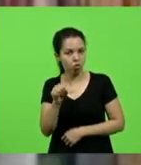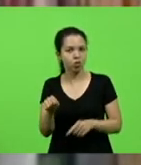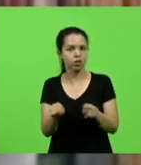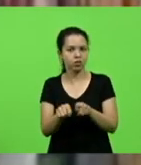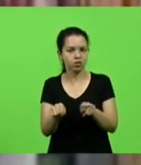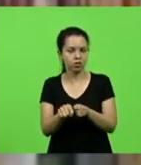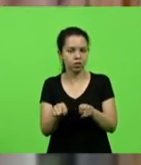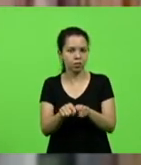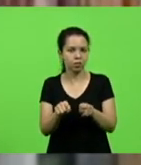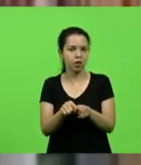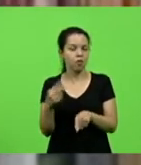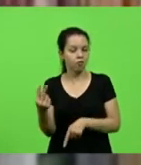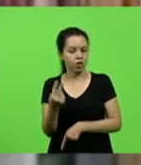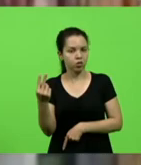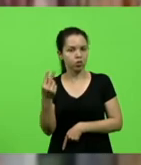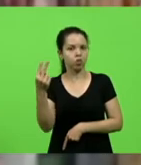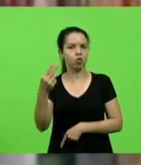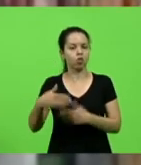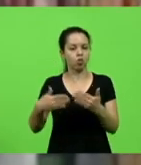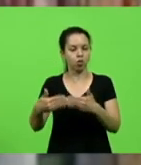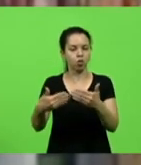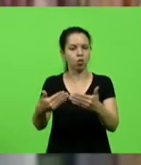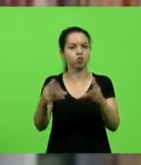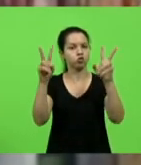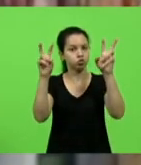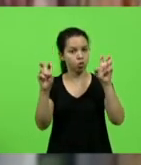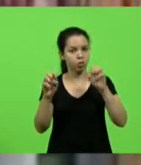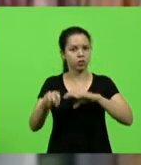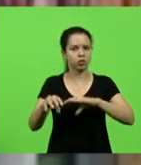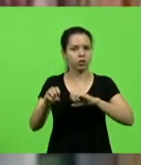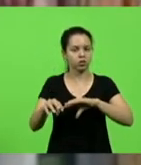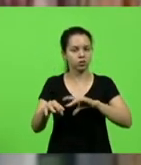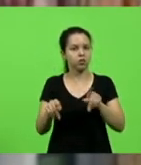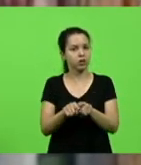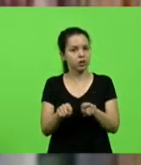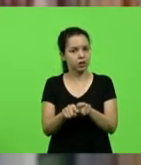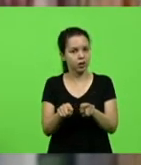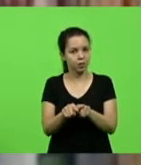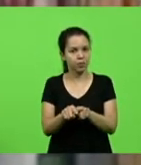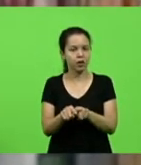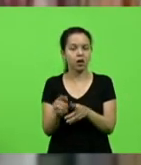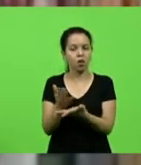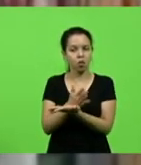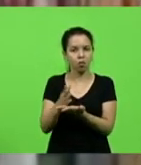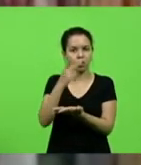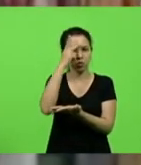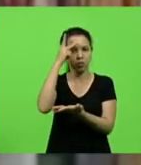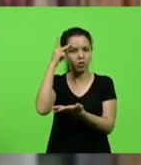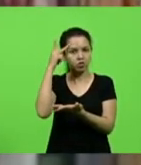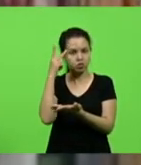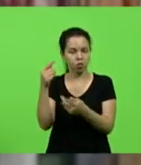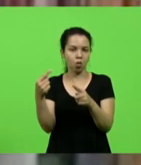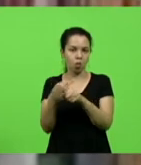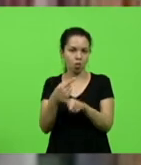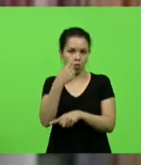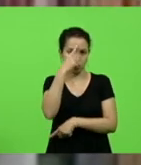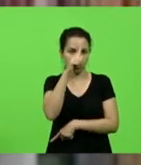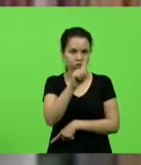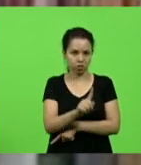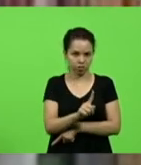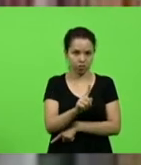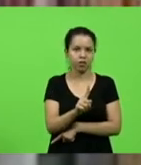nortear essa educação. Também ouvimos aqui alguns adversários das ideias e do direito das famílias dizer